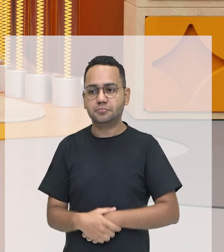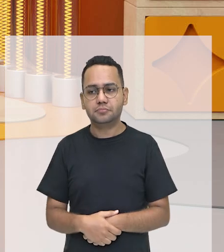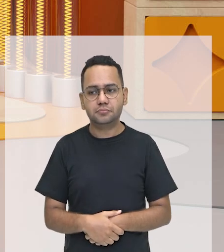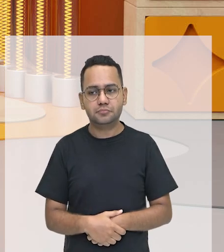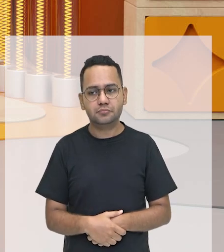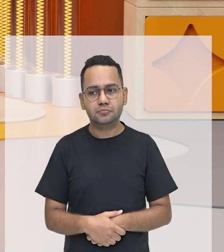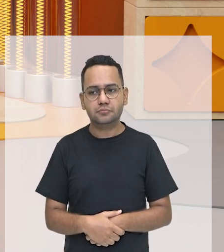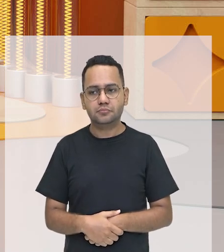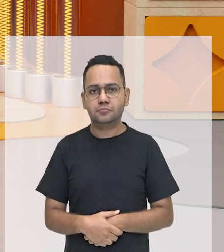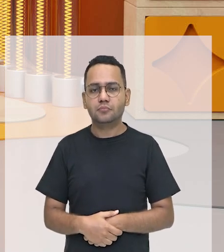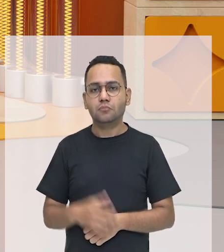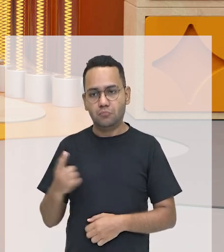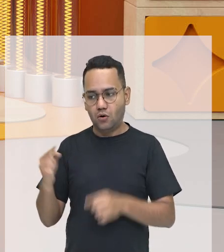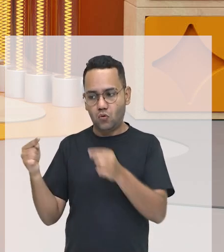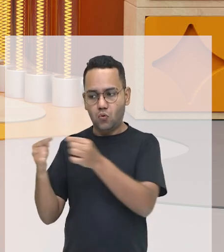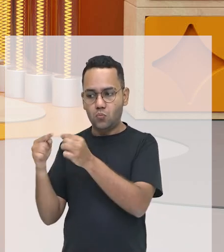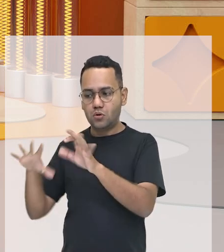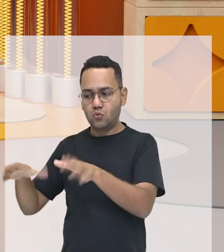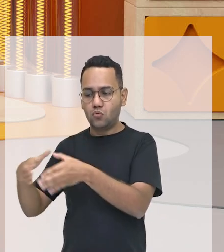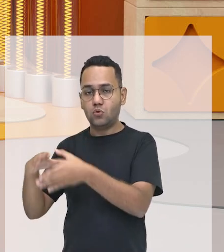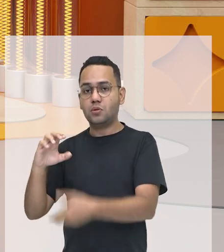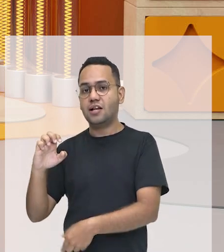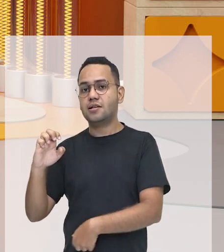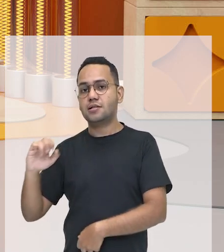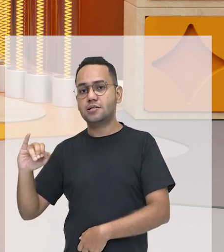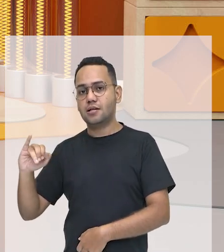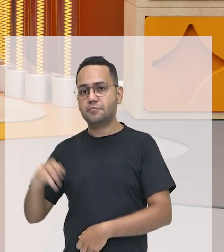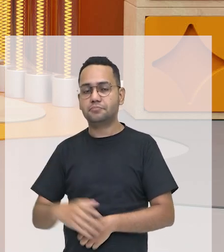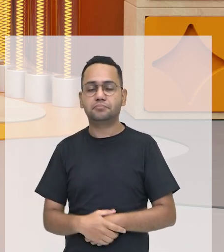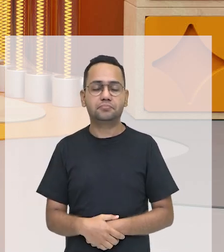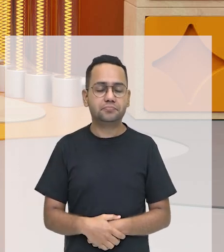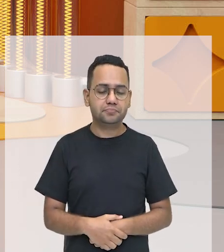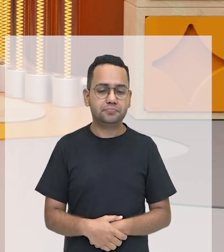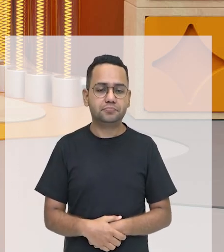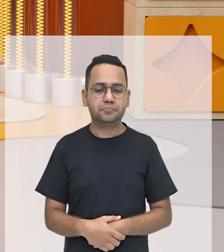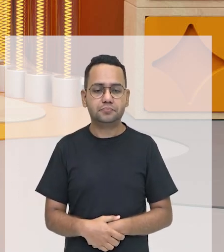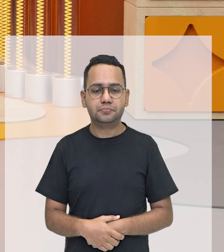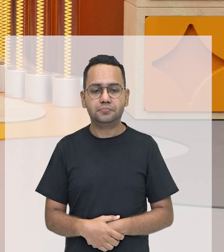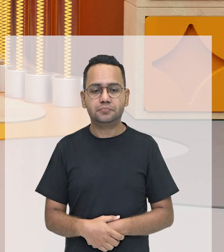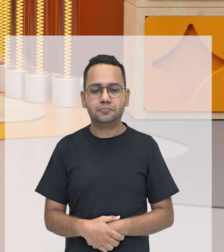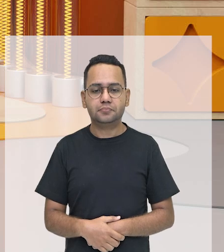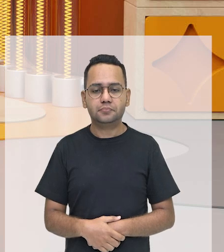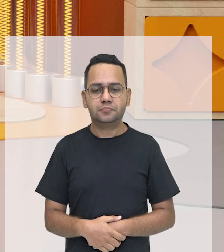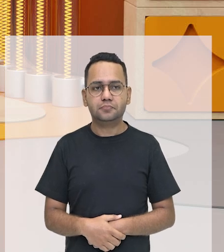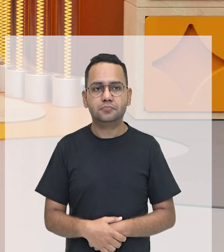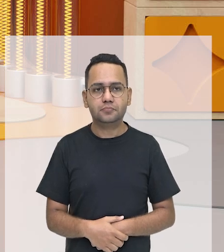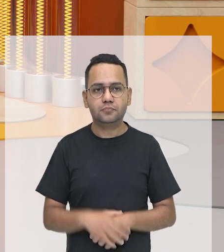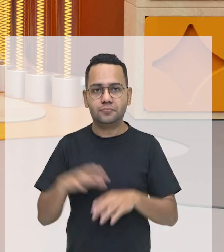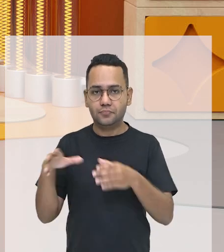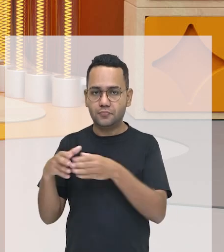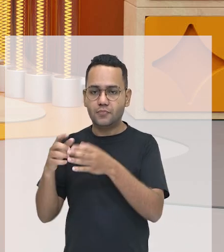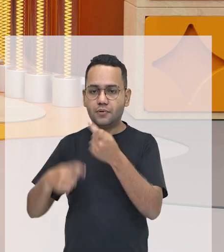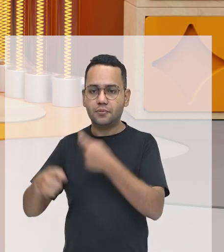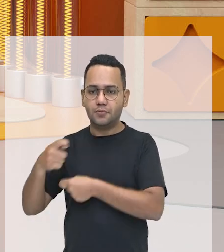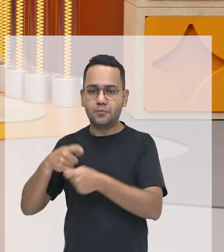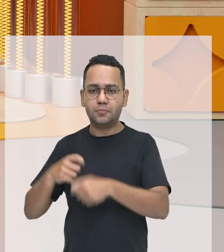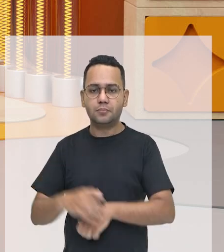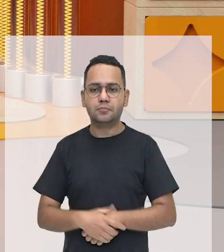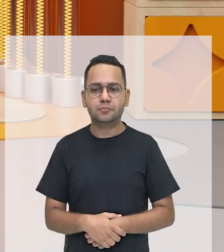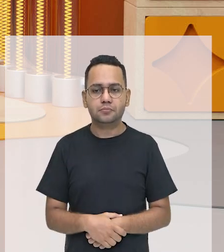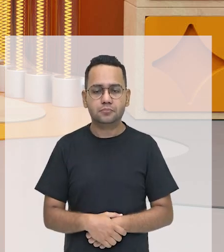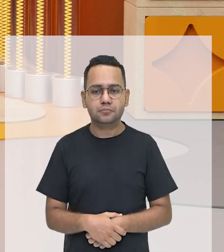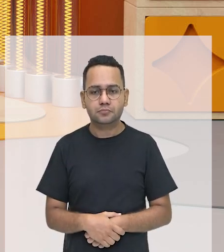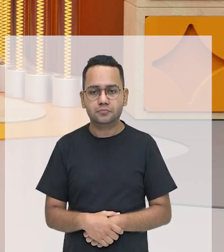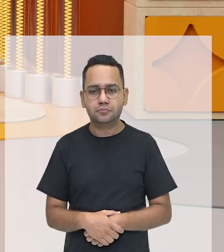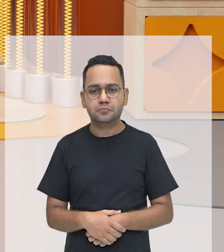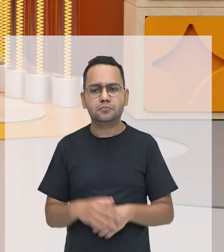dos Estados Independentes, fazendo parte ali desse bloco econômico, porque ainda também tentam,